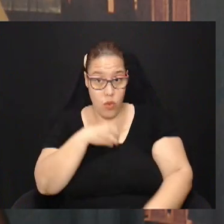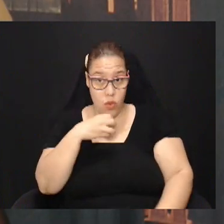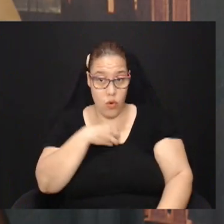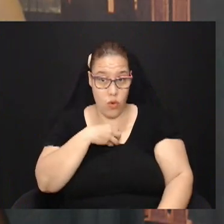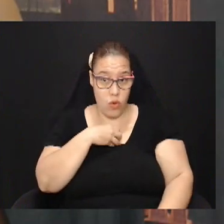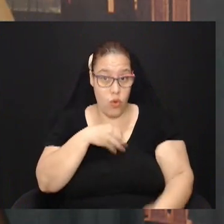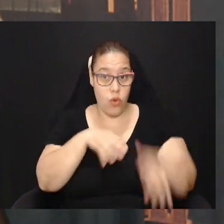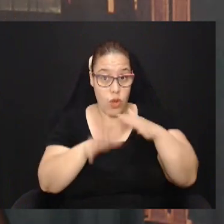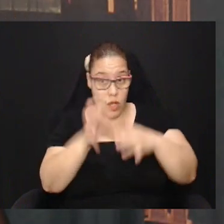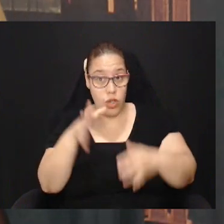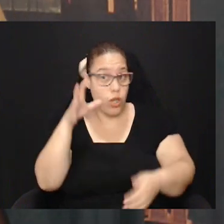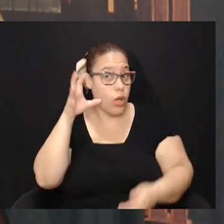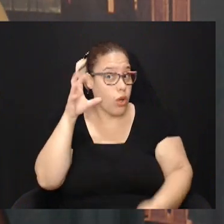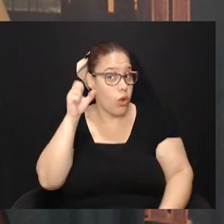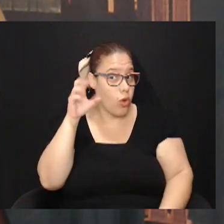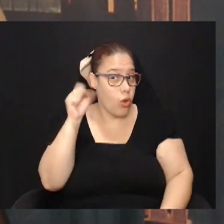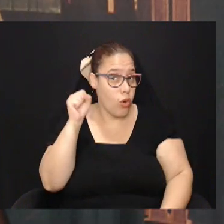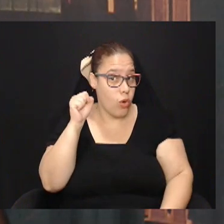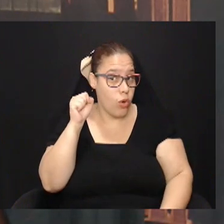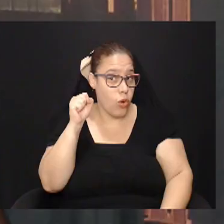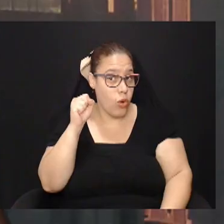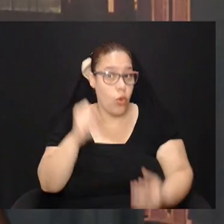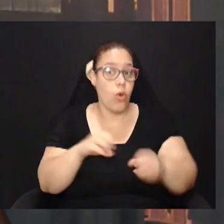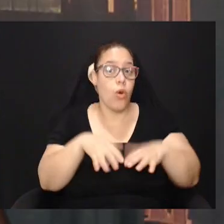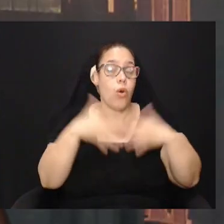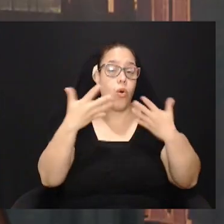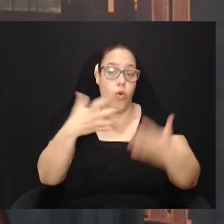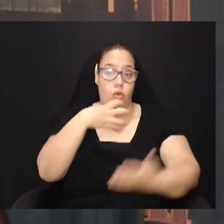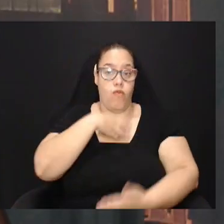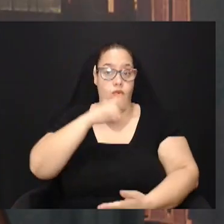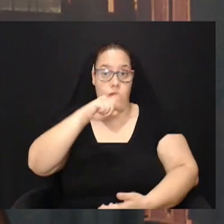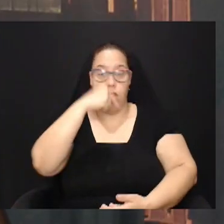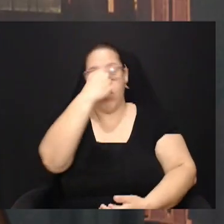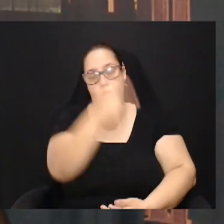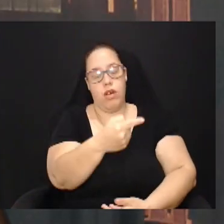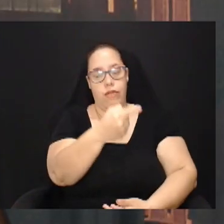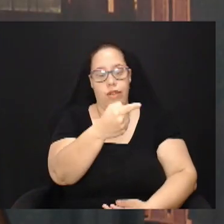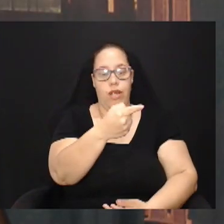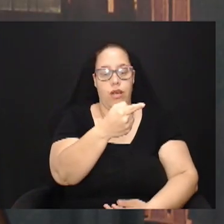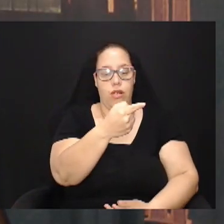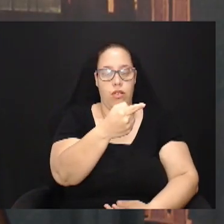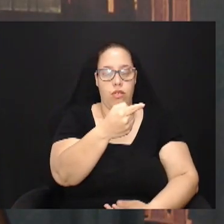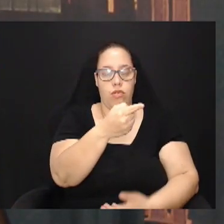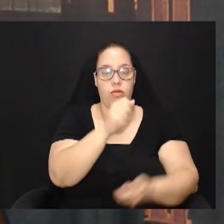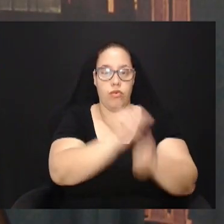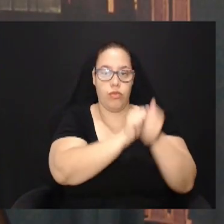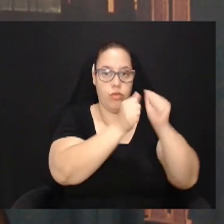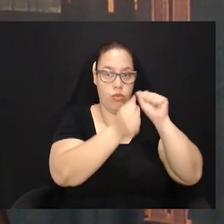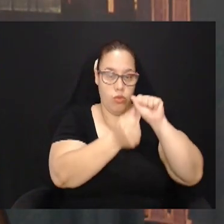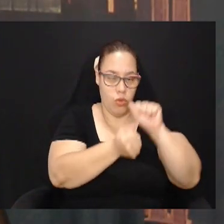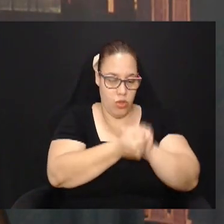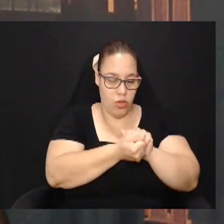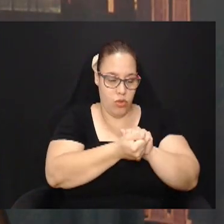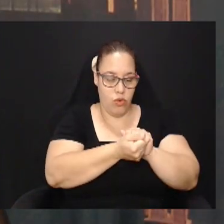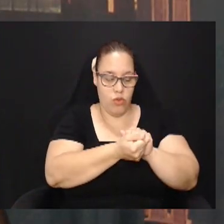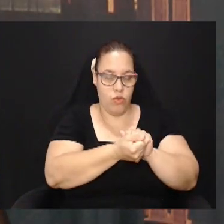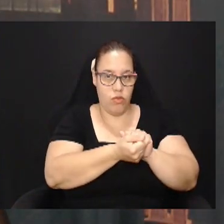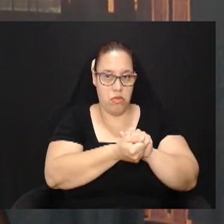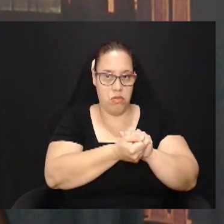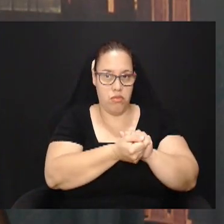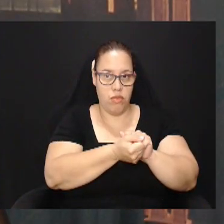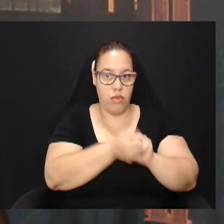esse som alguma outra vez, qual foi a minha reação da outra vez? Eu modulo isso, pode ser que eu não